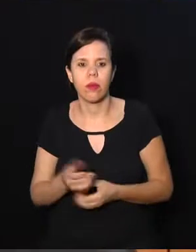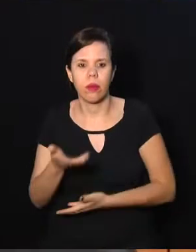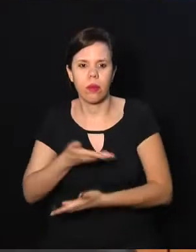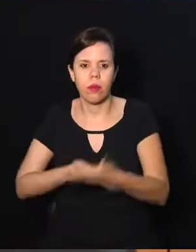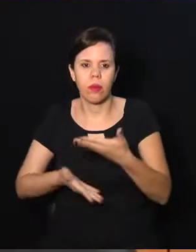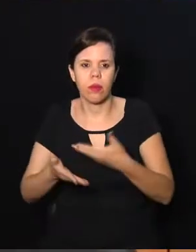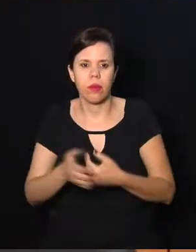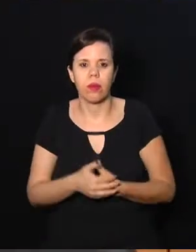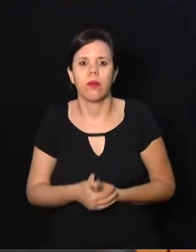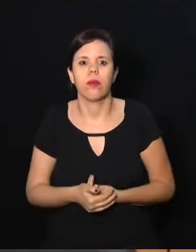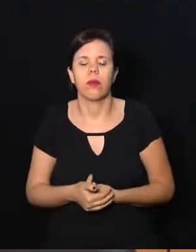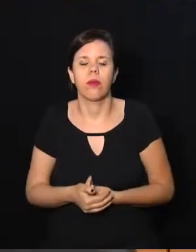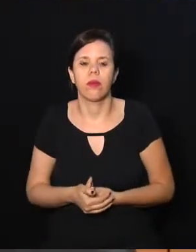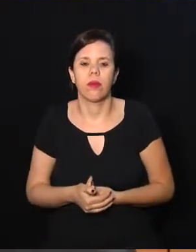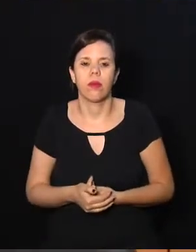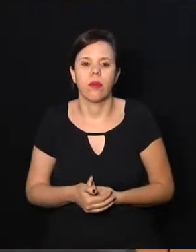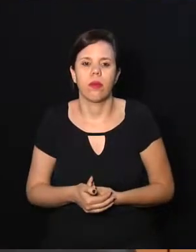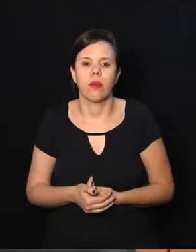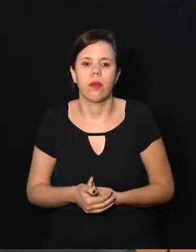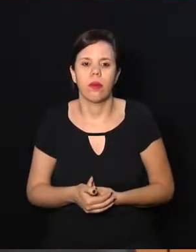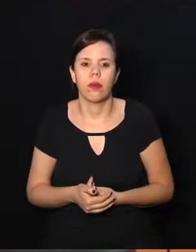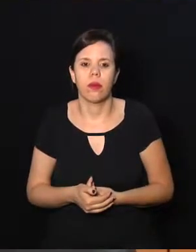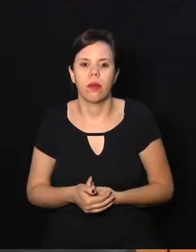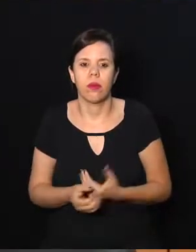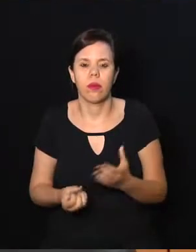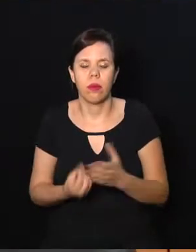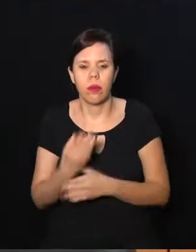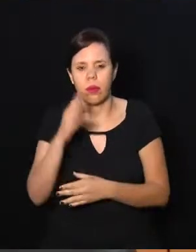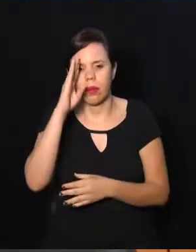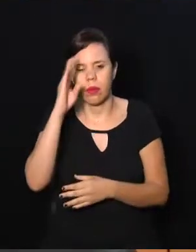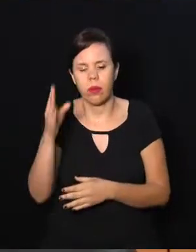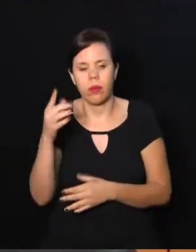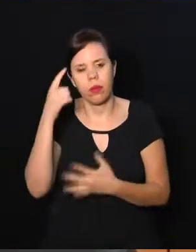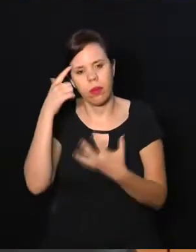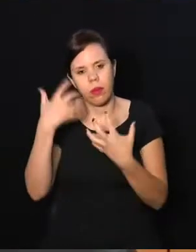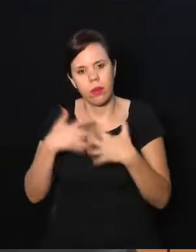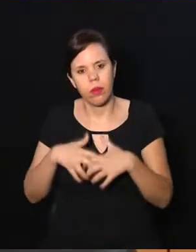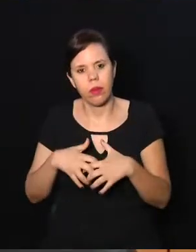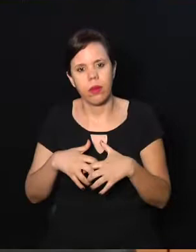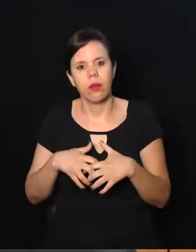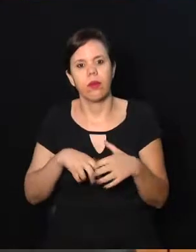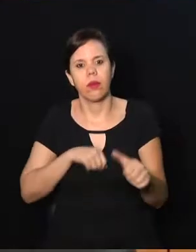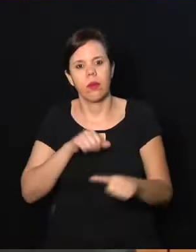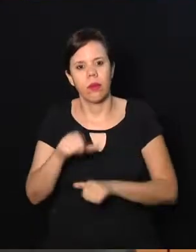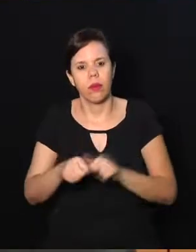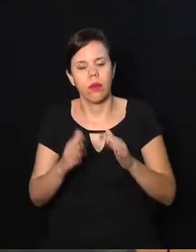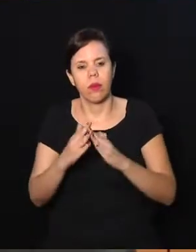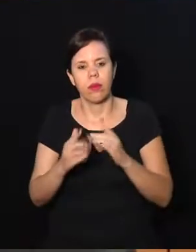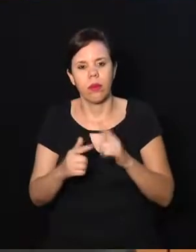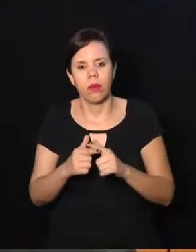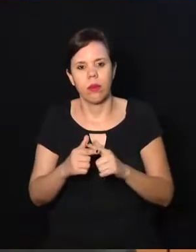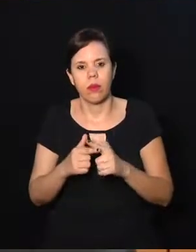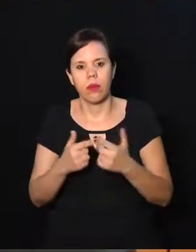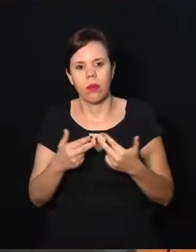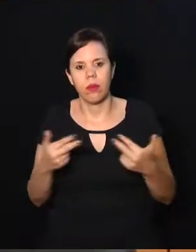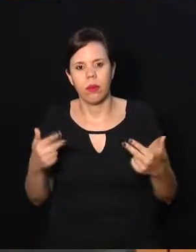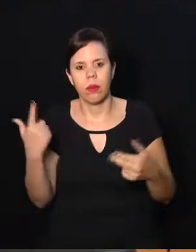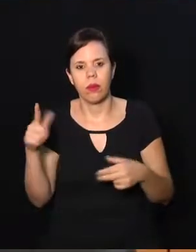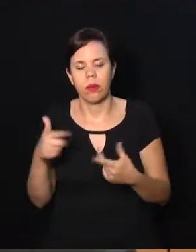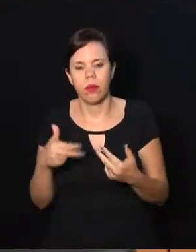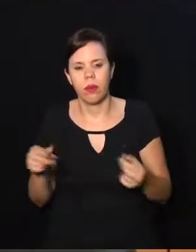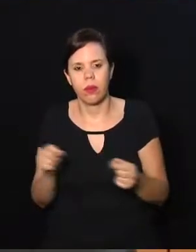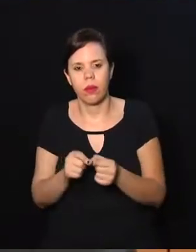partilhado. Então, justamente, esses fundamentos racionais movem também a igreja, dentre tantos outros,